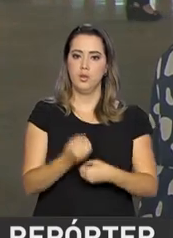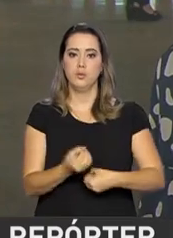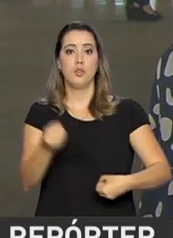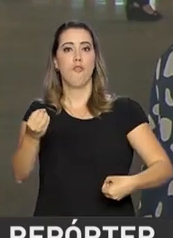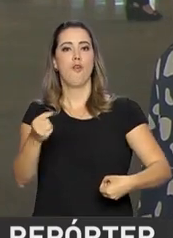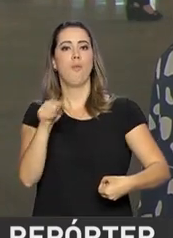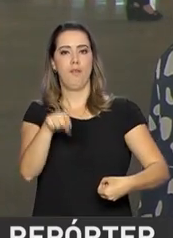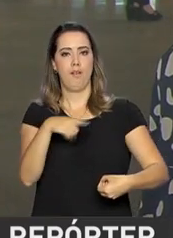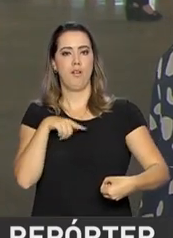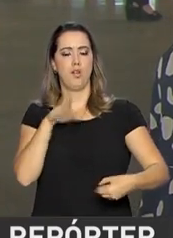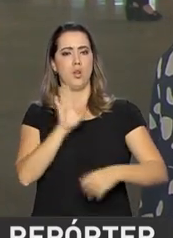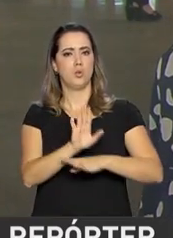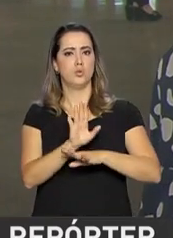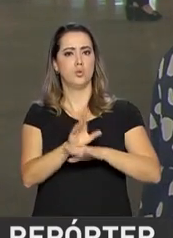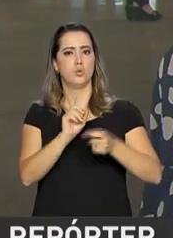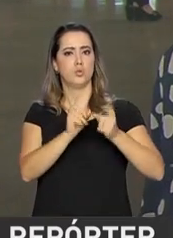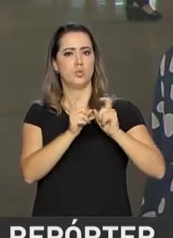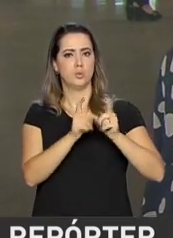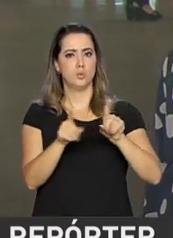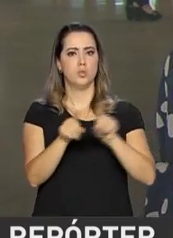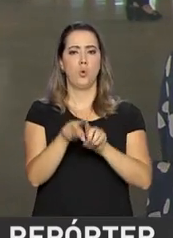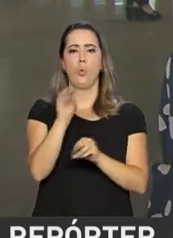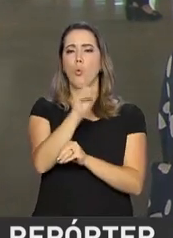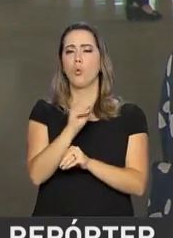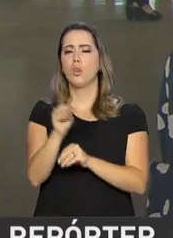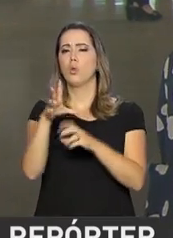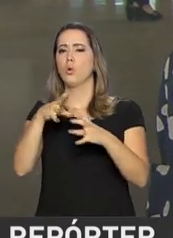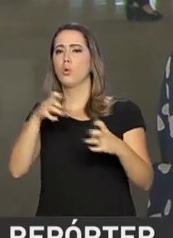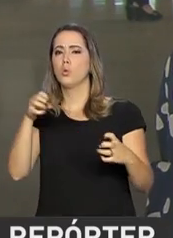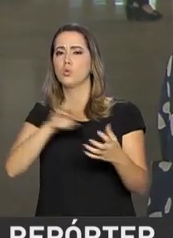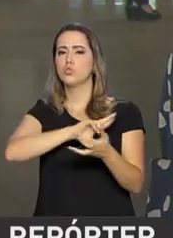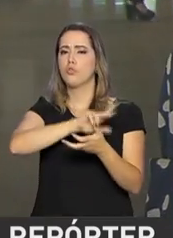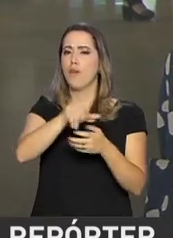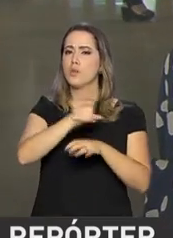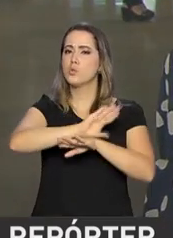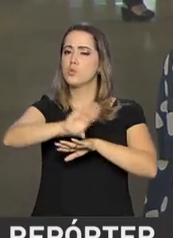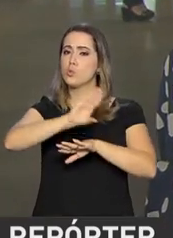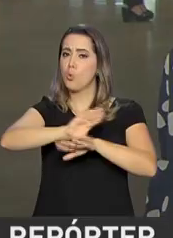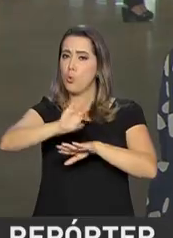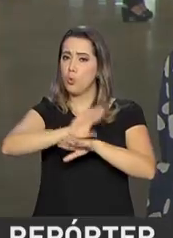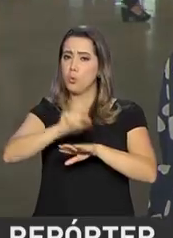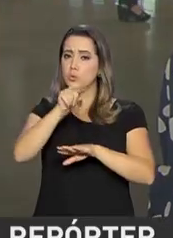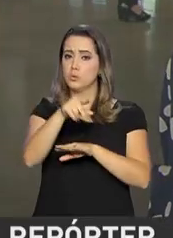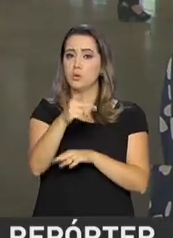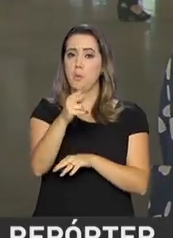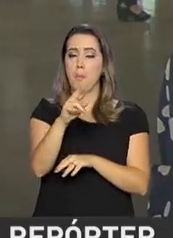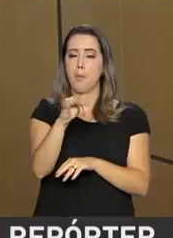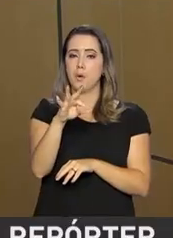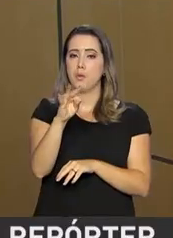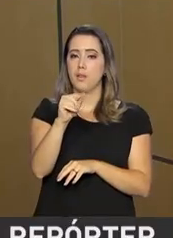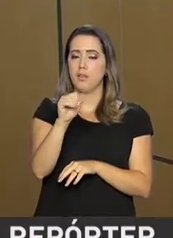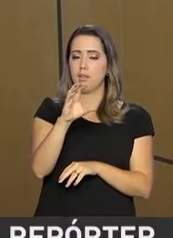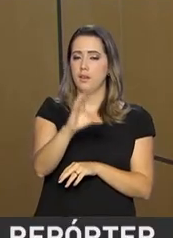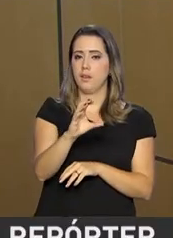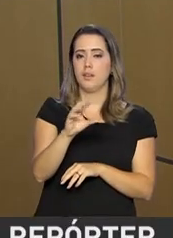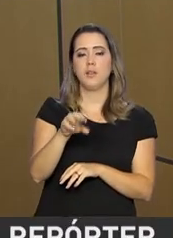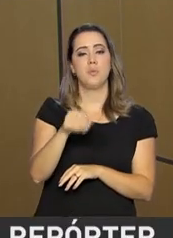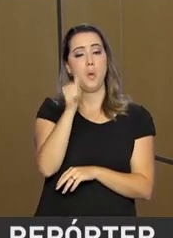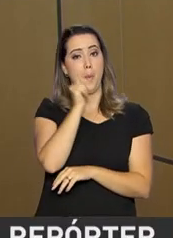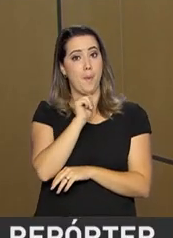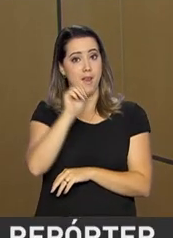cursos como assistente administrativo, cuidador de idoso e vigia pelo Pronatec Mulheres Mil. A gente